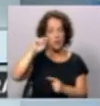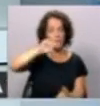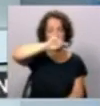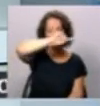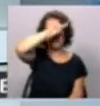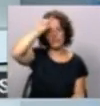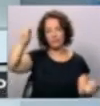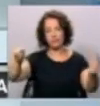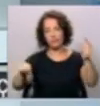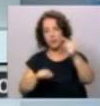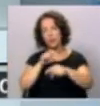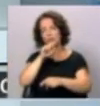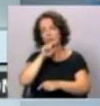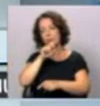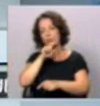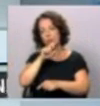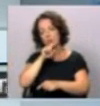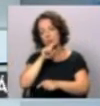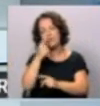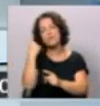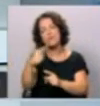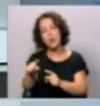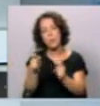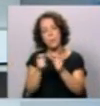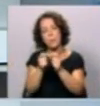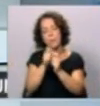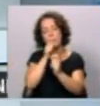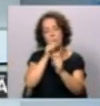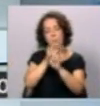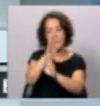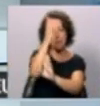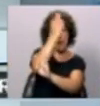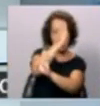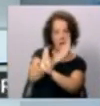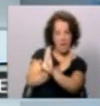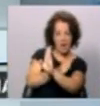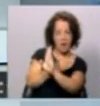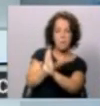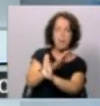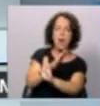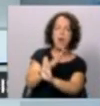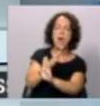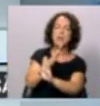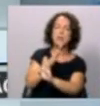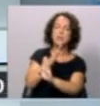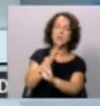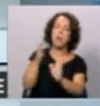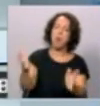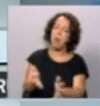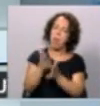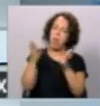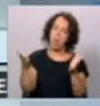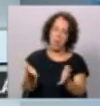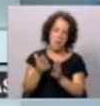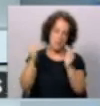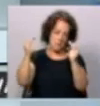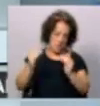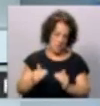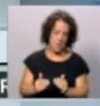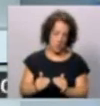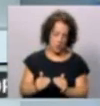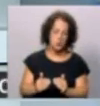ou mesmo noroeste, apenas na faixa costeira ocidental, mas apenas um moderado muito menos intenso que ontem e haverá também algum